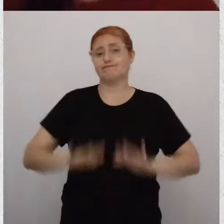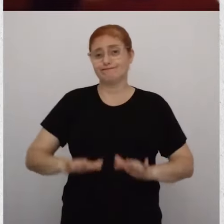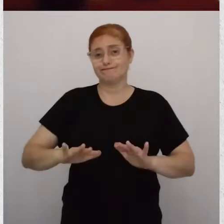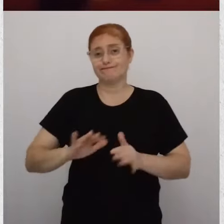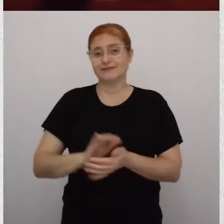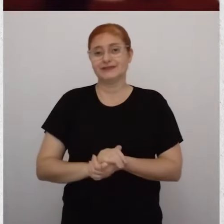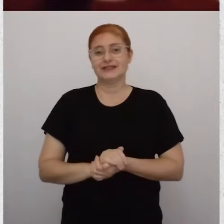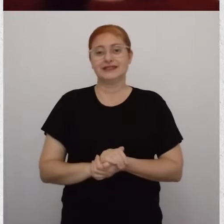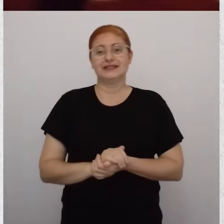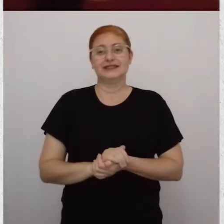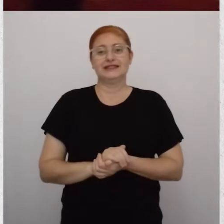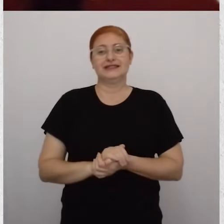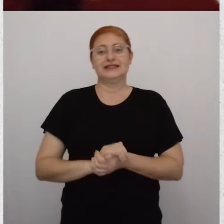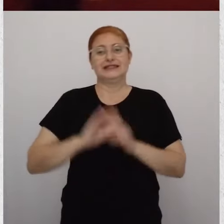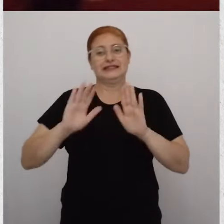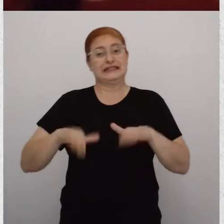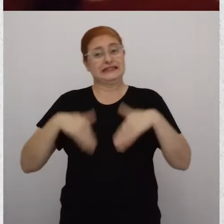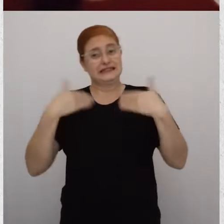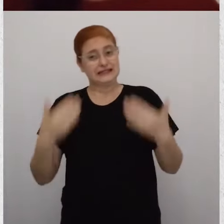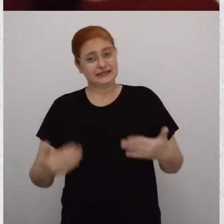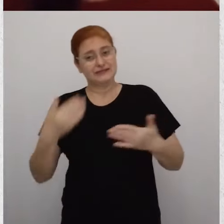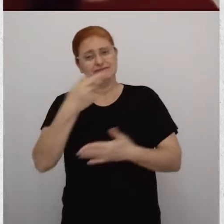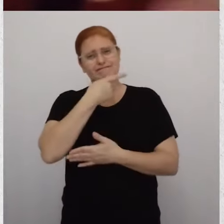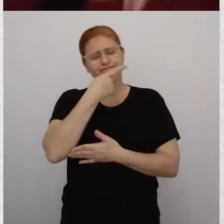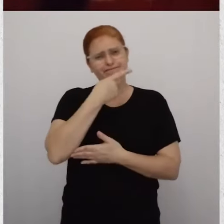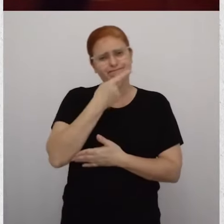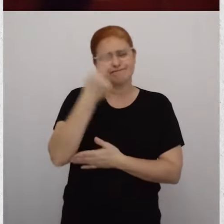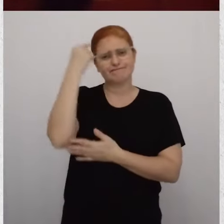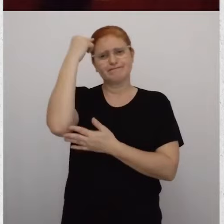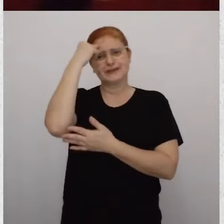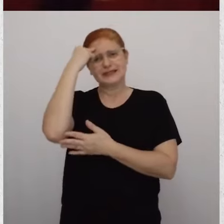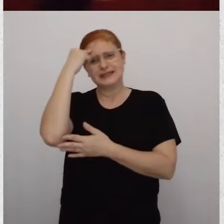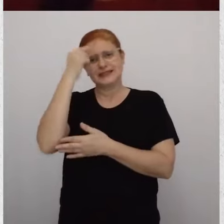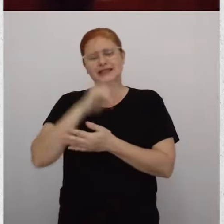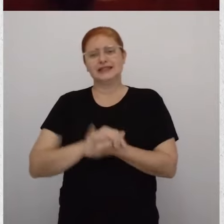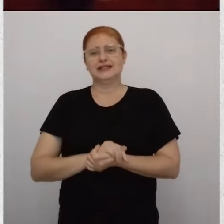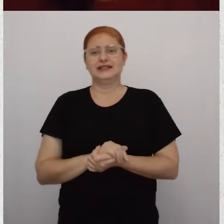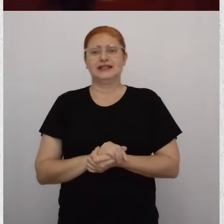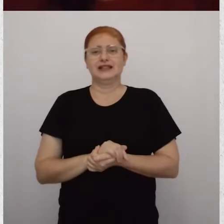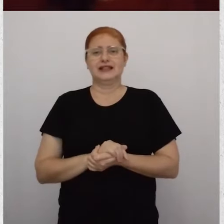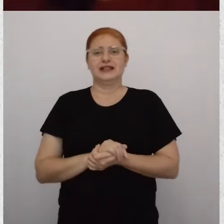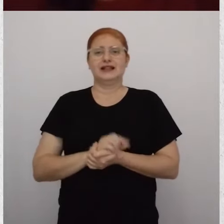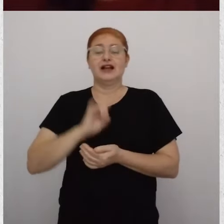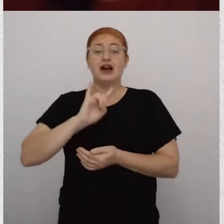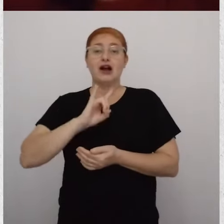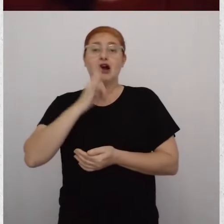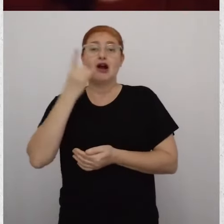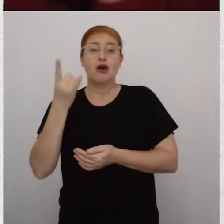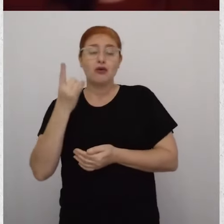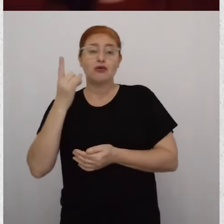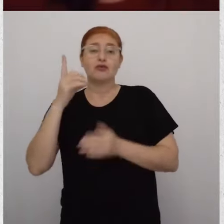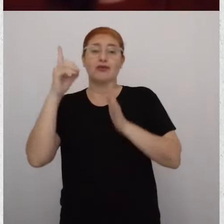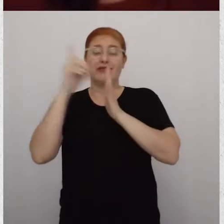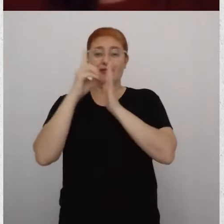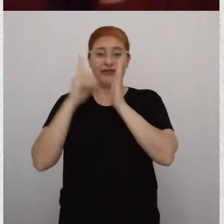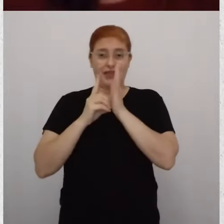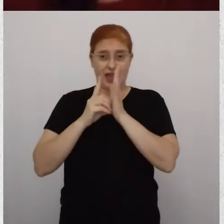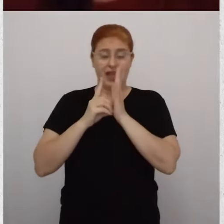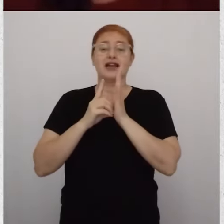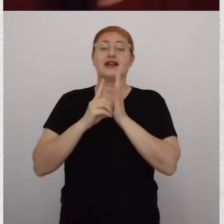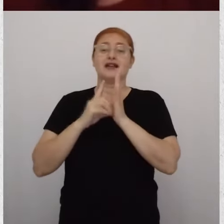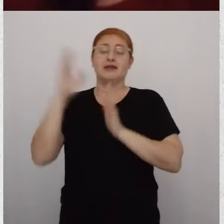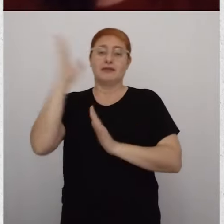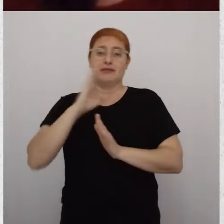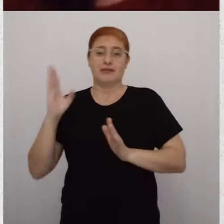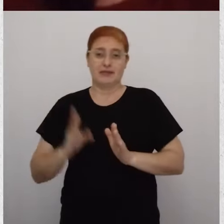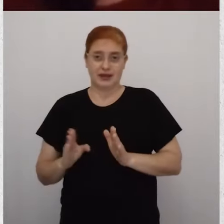aí é isso que tu coloca, né? Pensar as últimas décadas do Brasil a partir do processo de